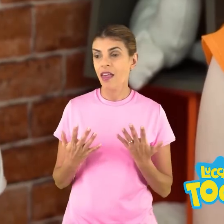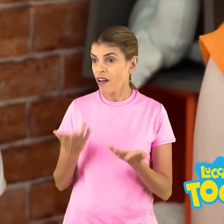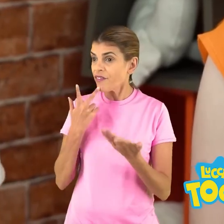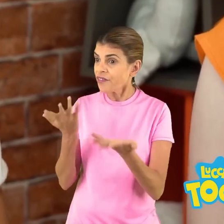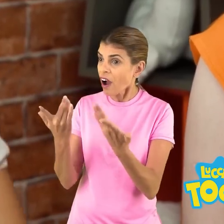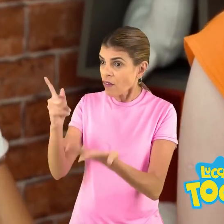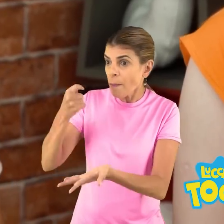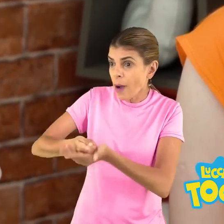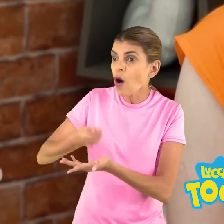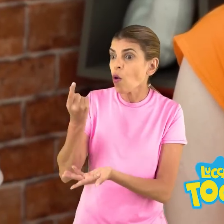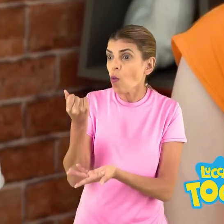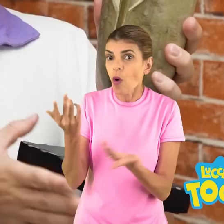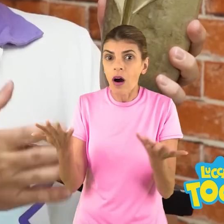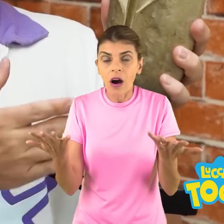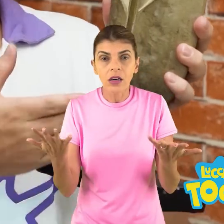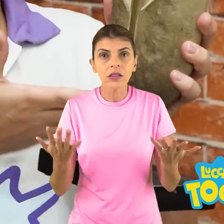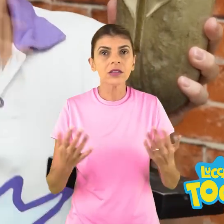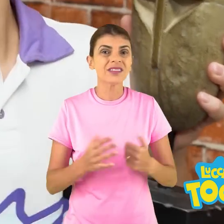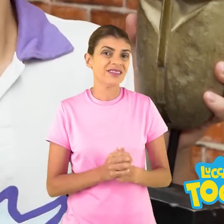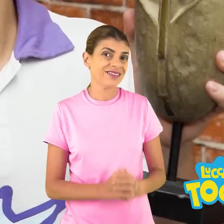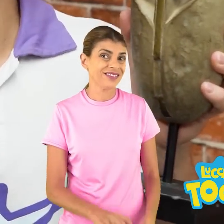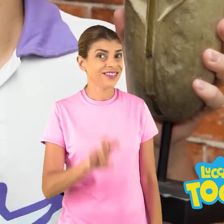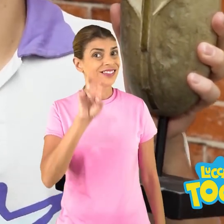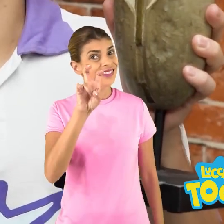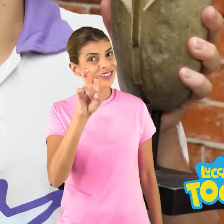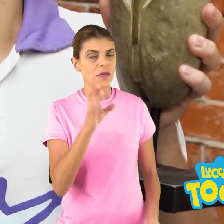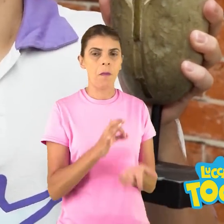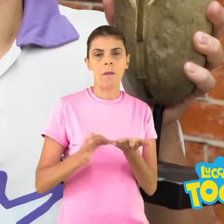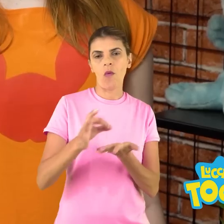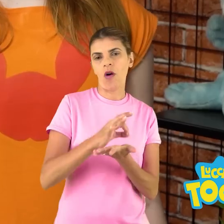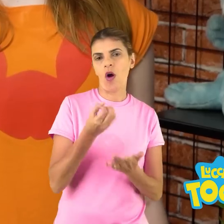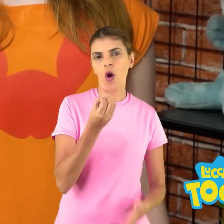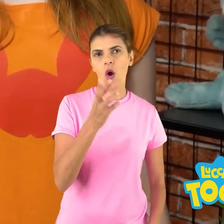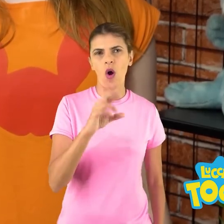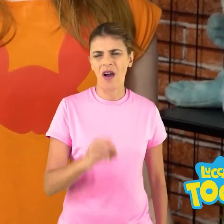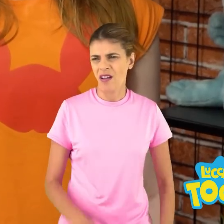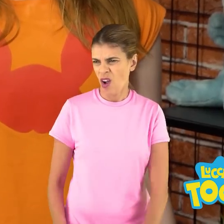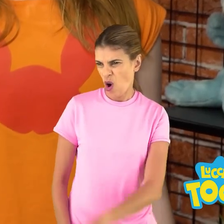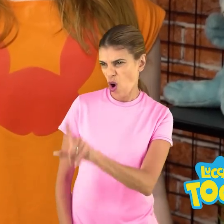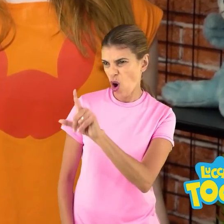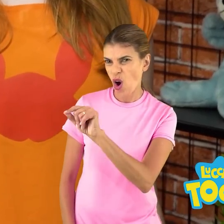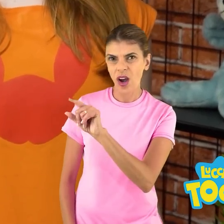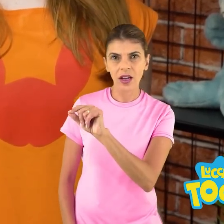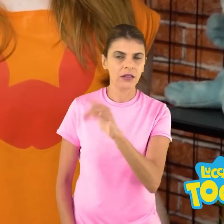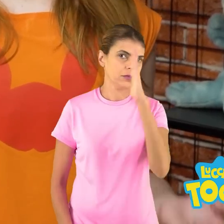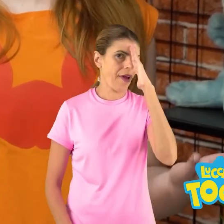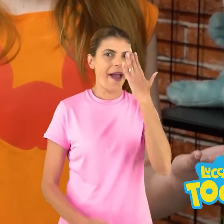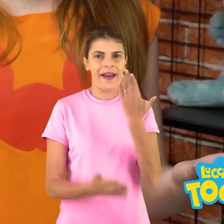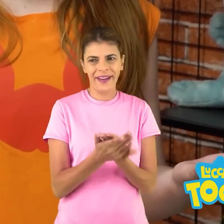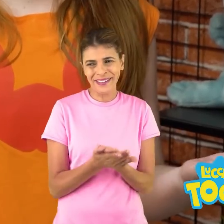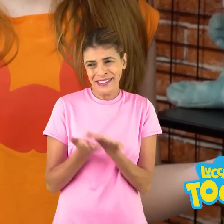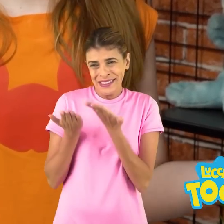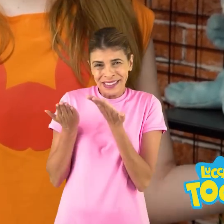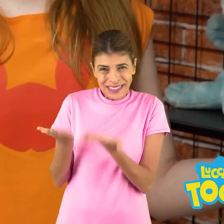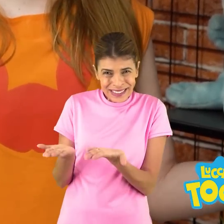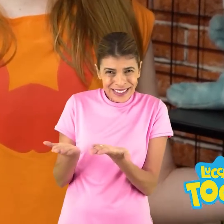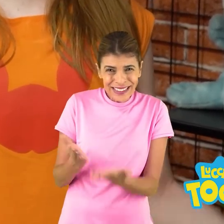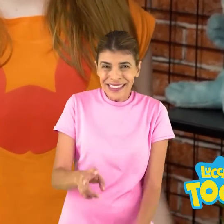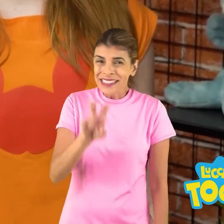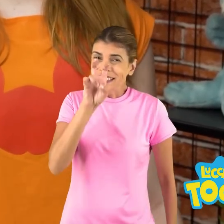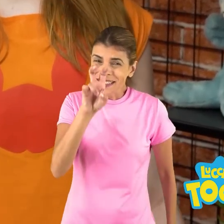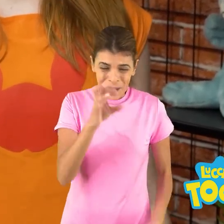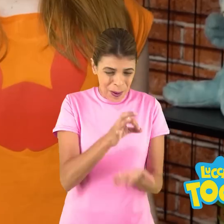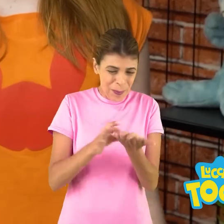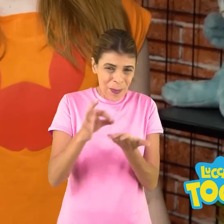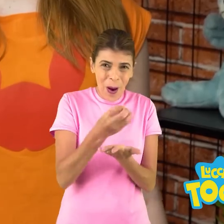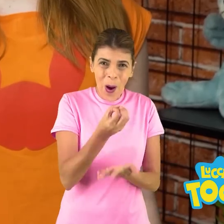Sim, Leonardo, quanto você pagou? 5 moedas de ouro. O quê? Eu não acredito que isso custou 5 moedas